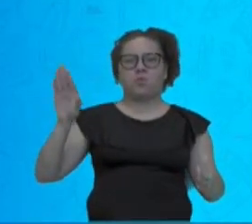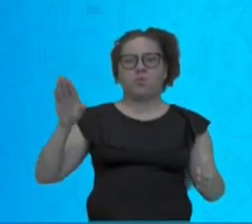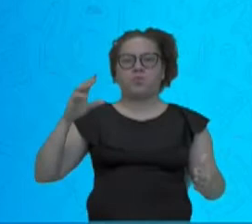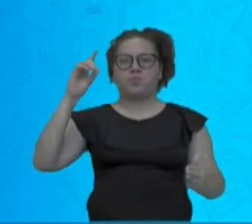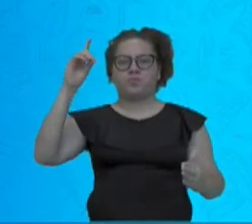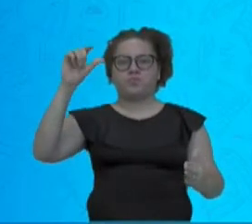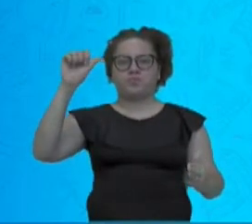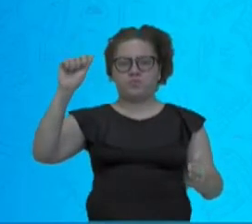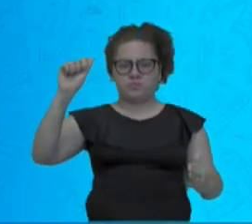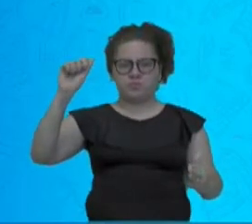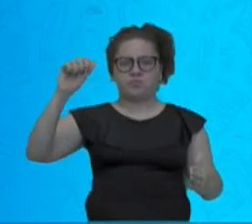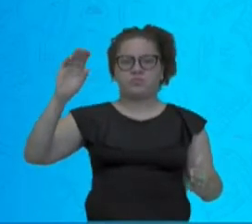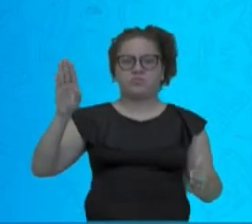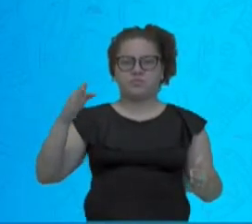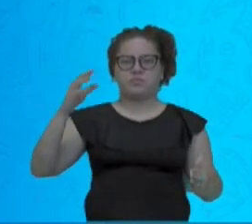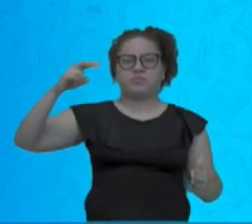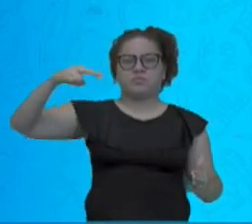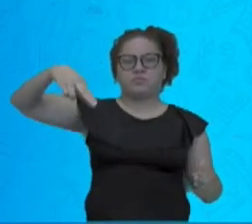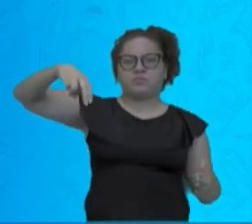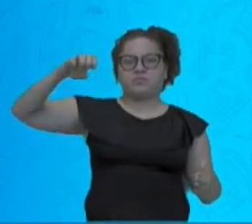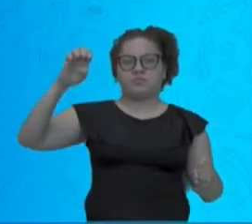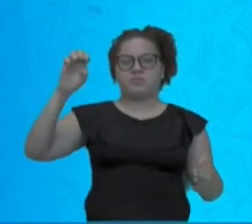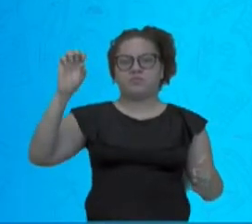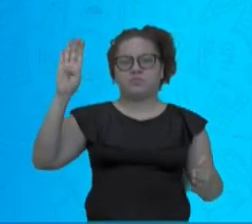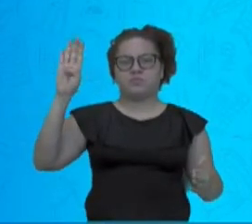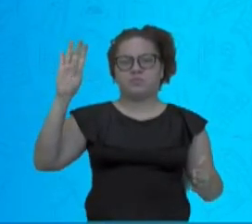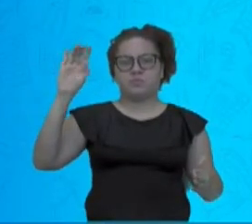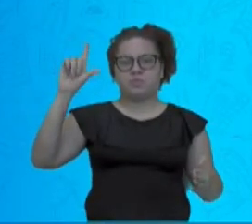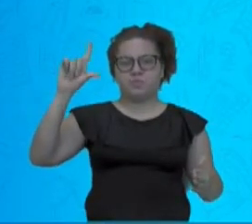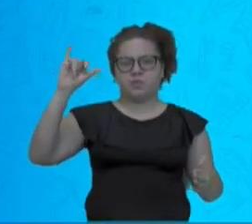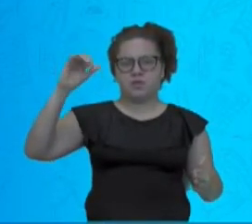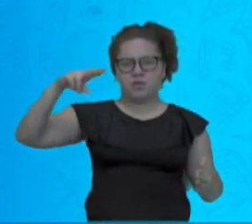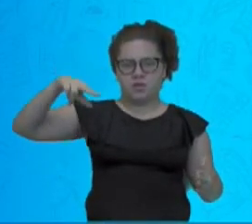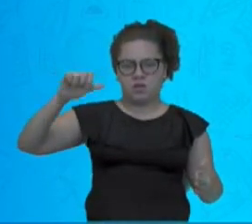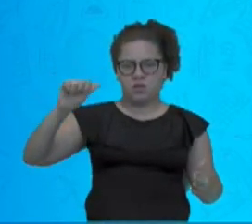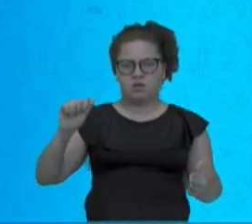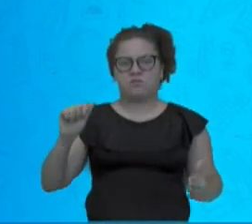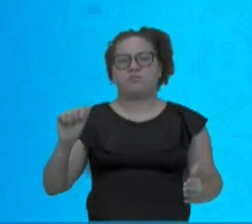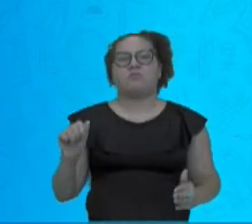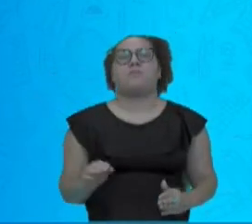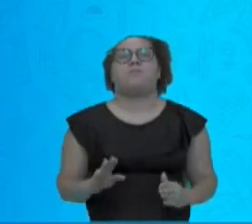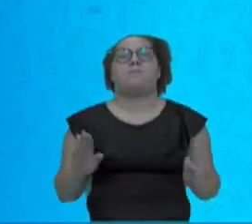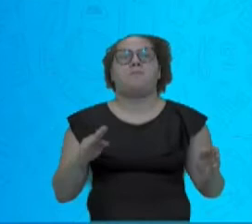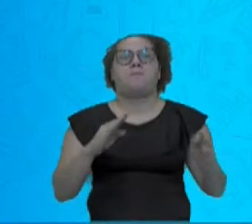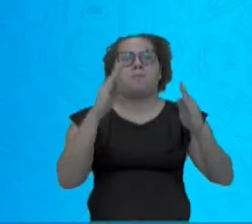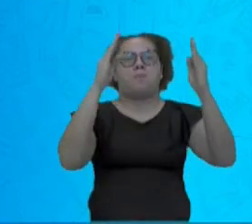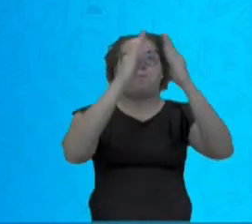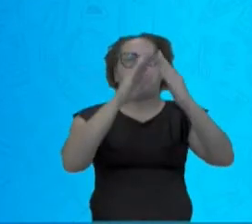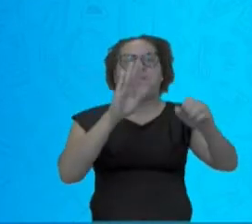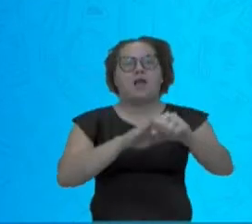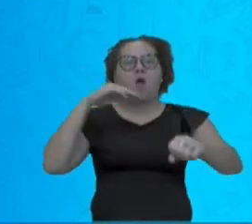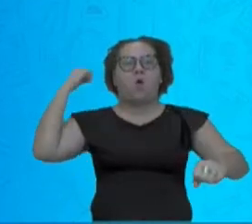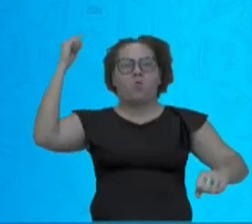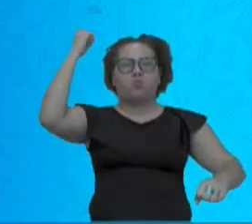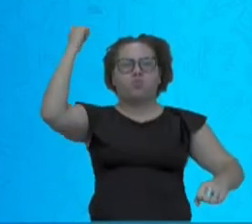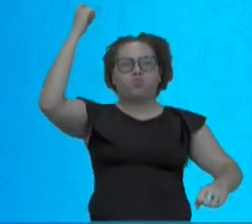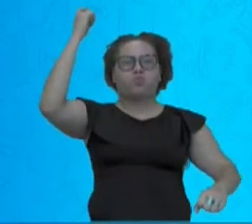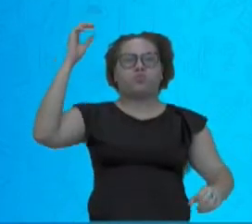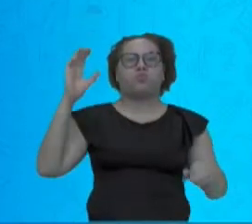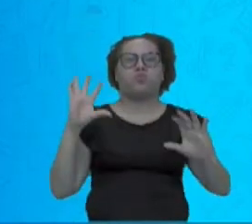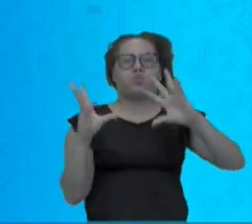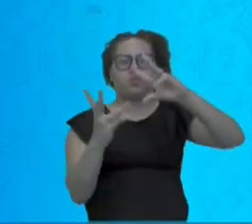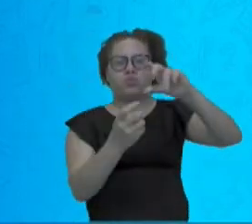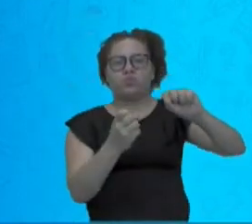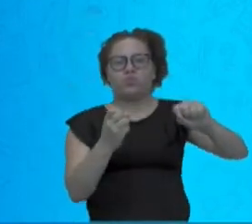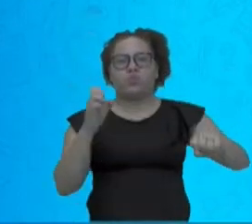do mundo é o Everest. Tem quase 8.800 metros.